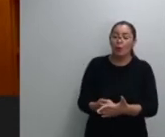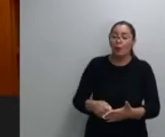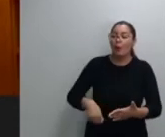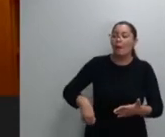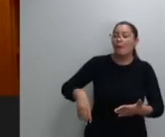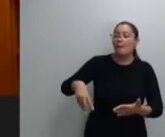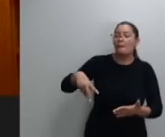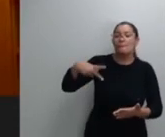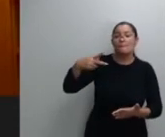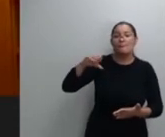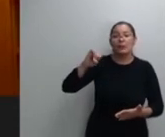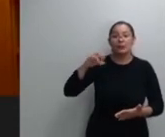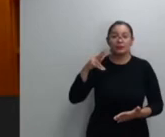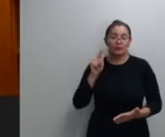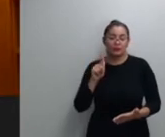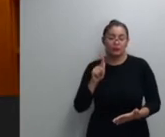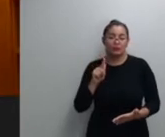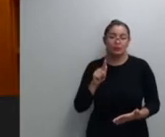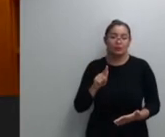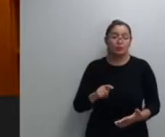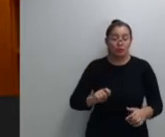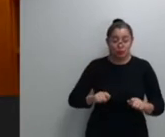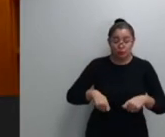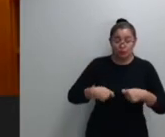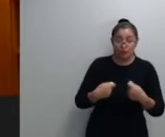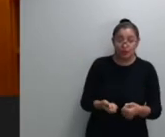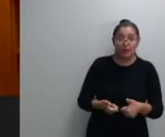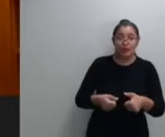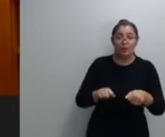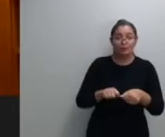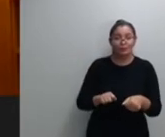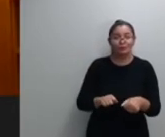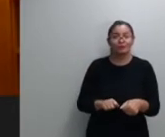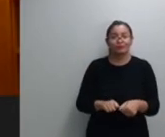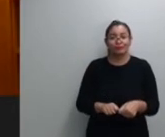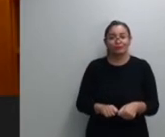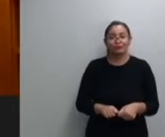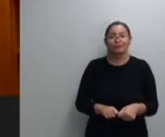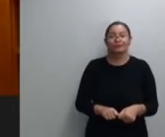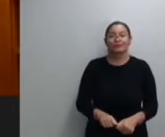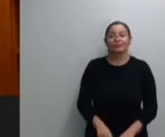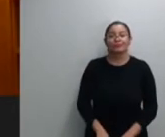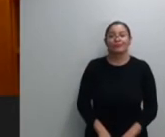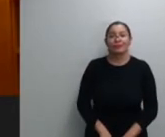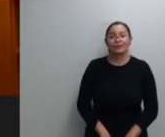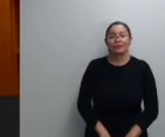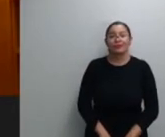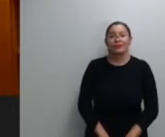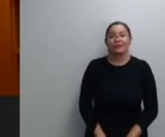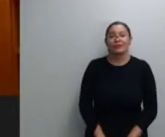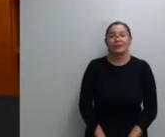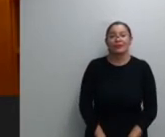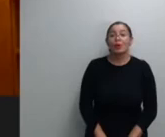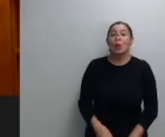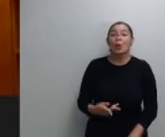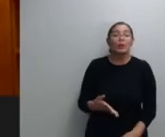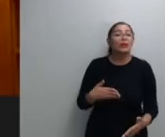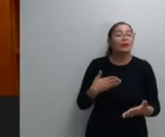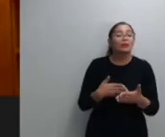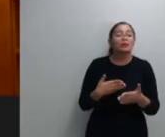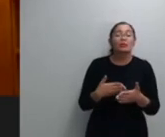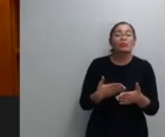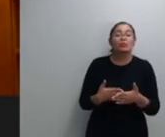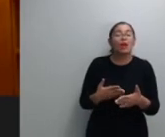COFINS ficaria afeta ao legislador ordinário. Quer dizer, o que o intérprete não diz